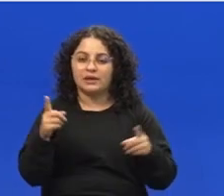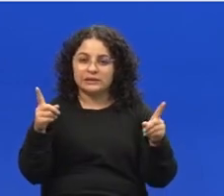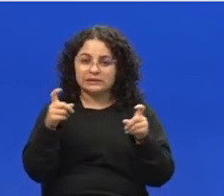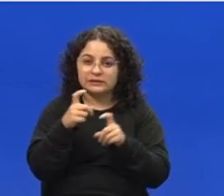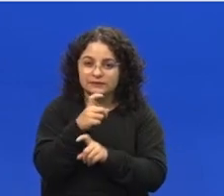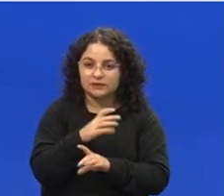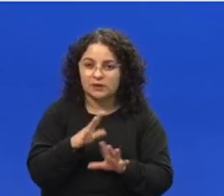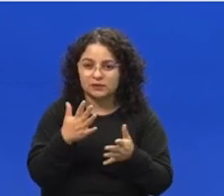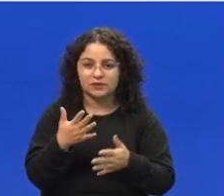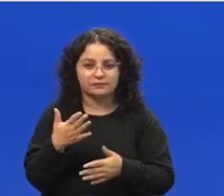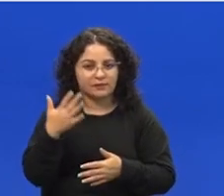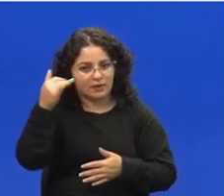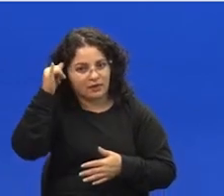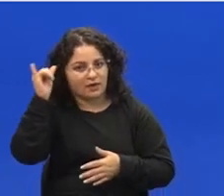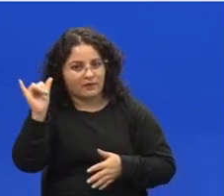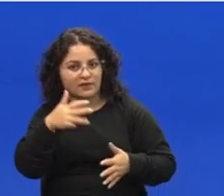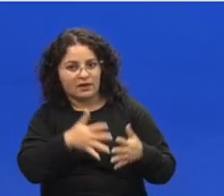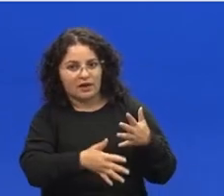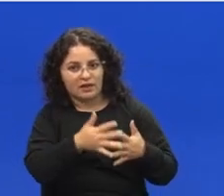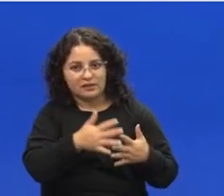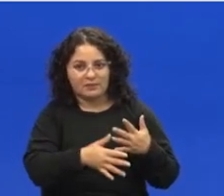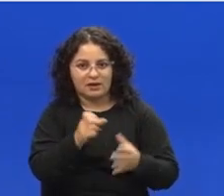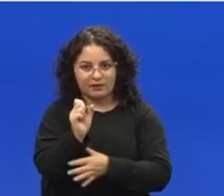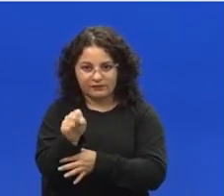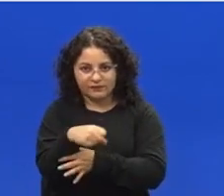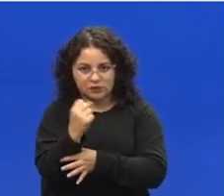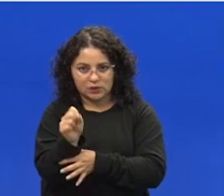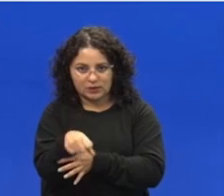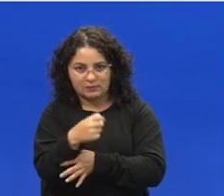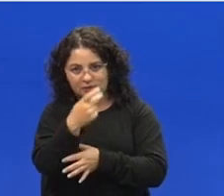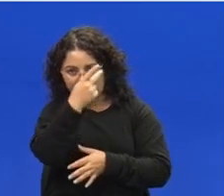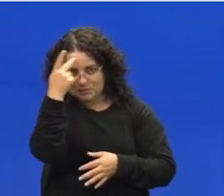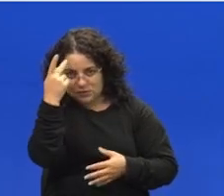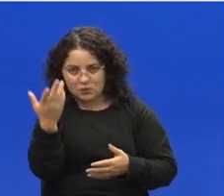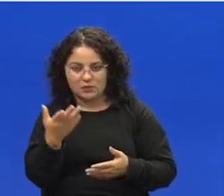complicações não interfiram na reabilitação do paciente.